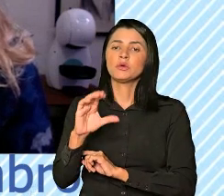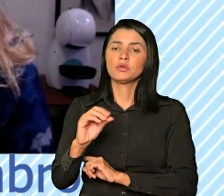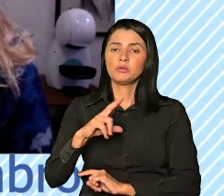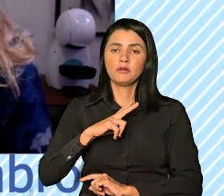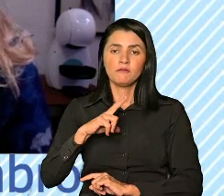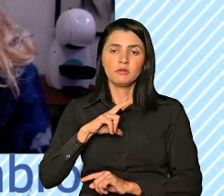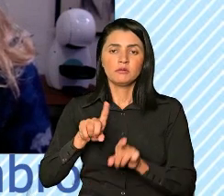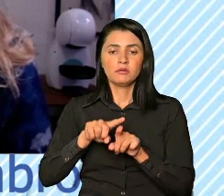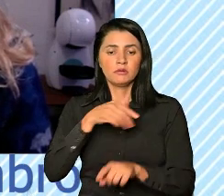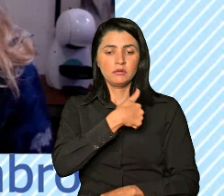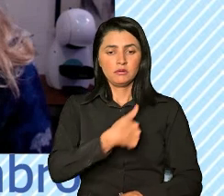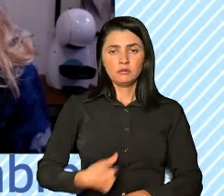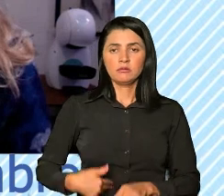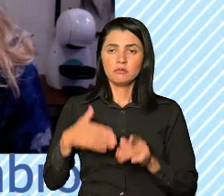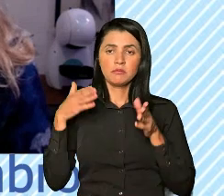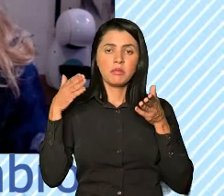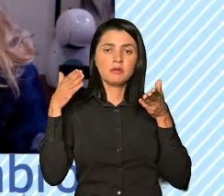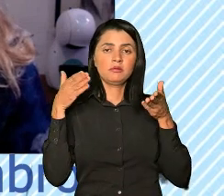É participante do